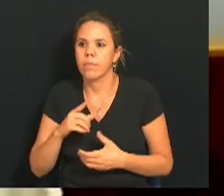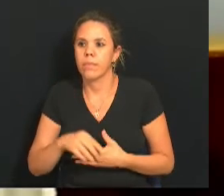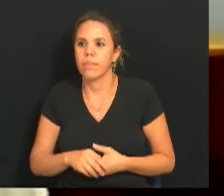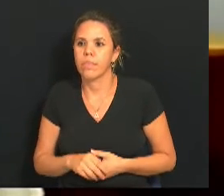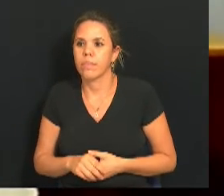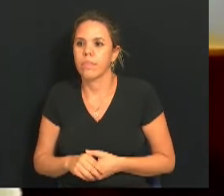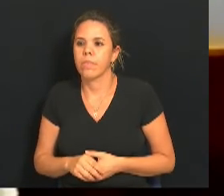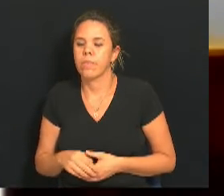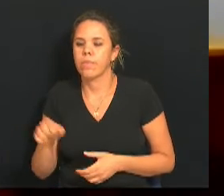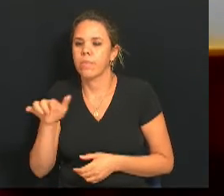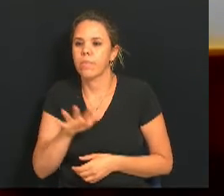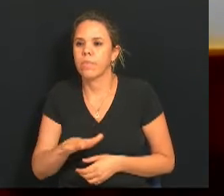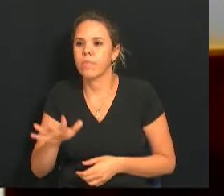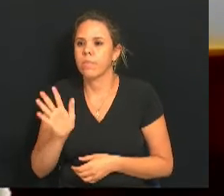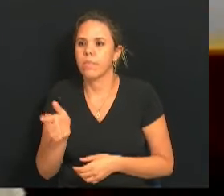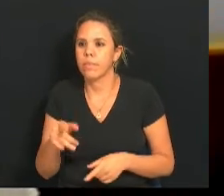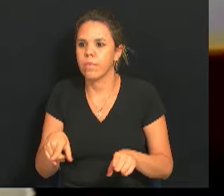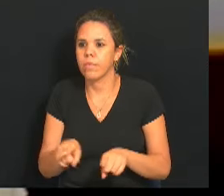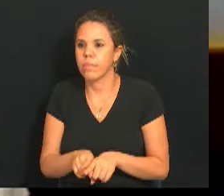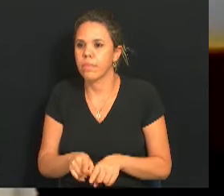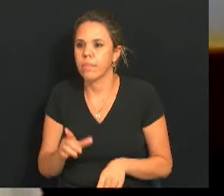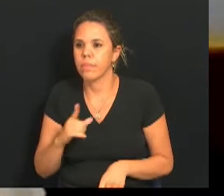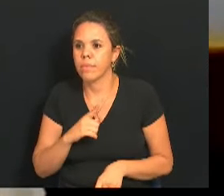disposições gerais também